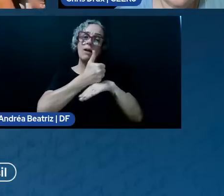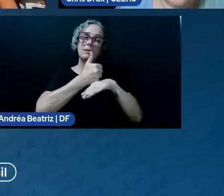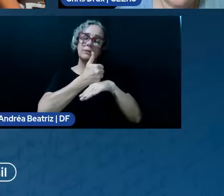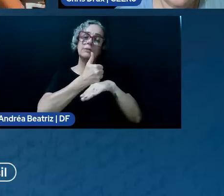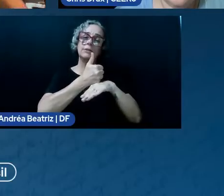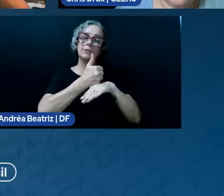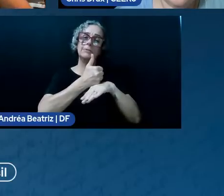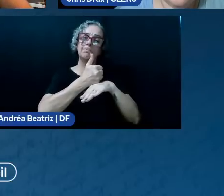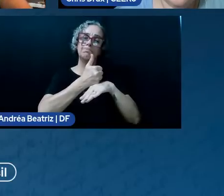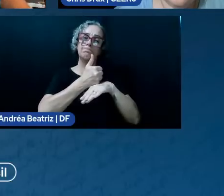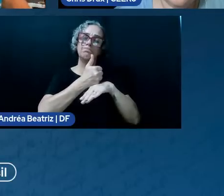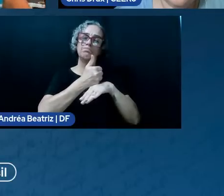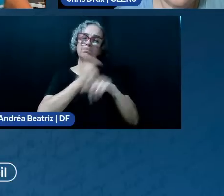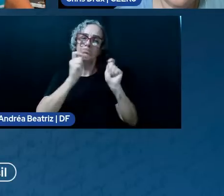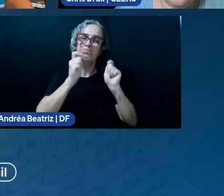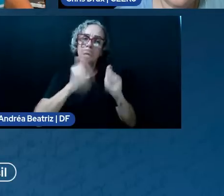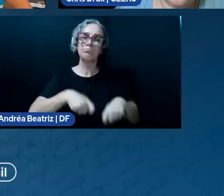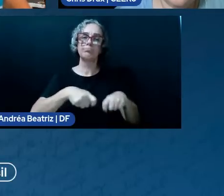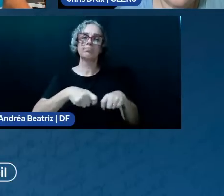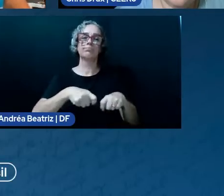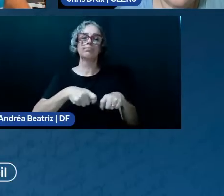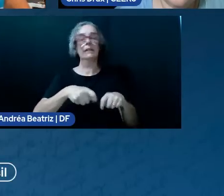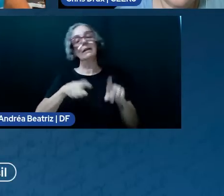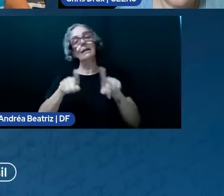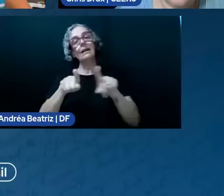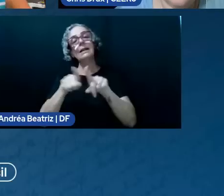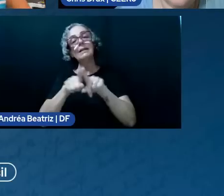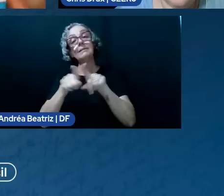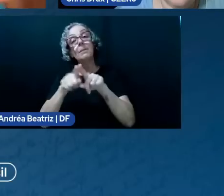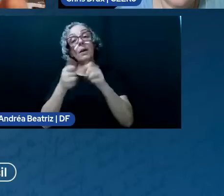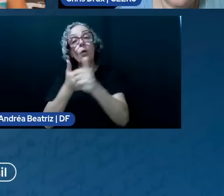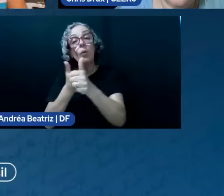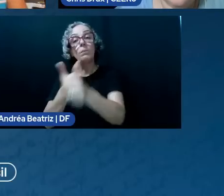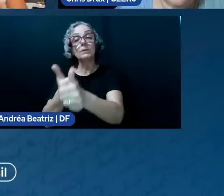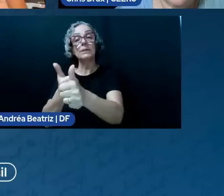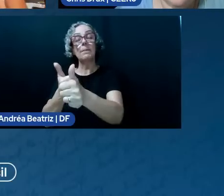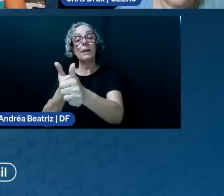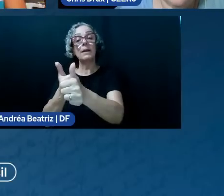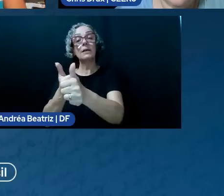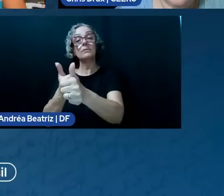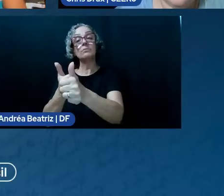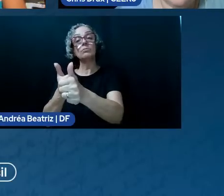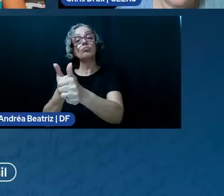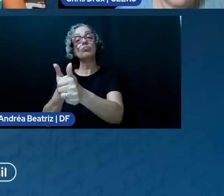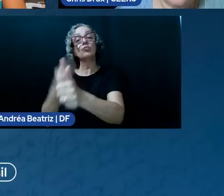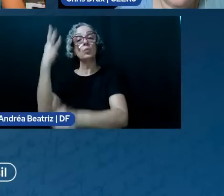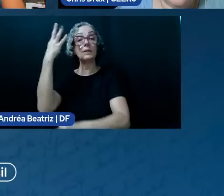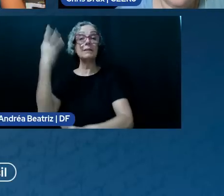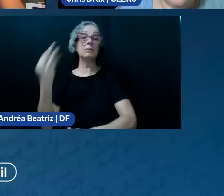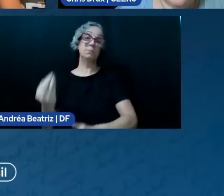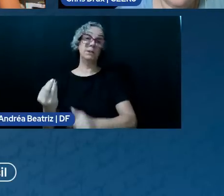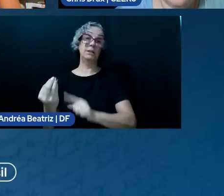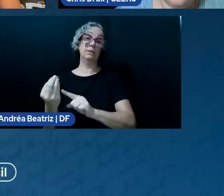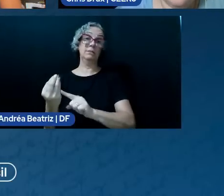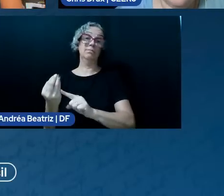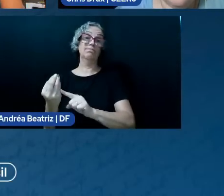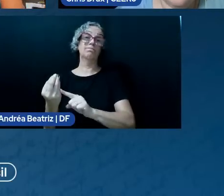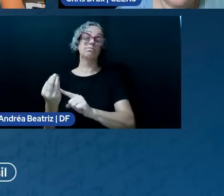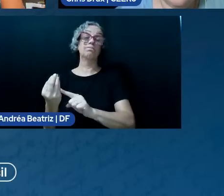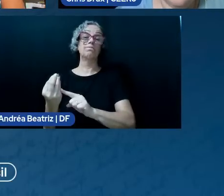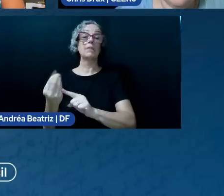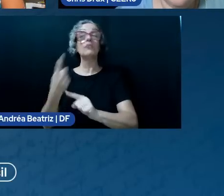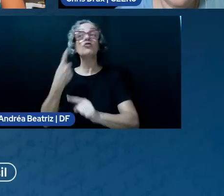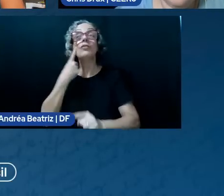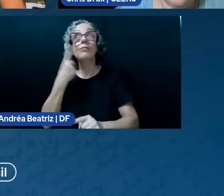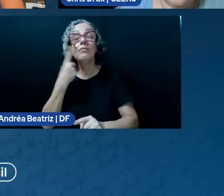também o acompanhamento espírita, no sentido de se verificar se